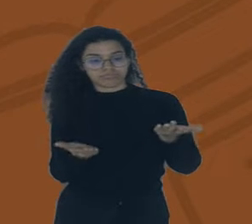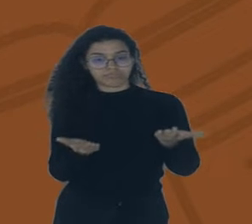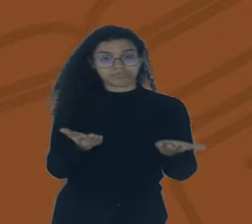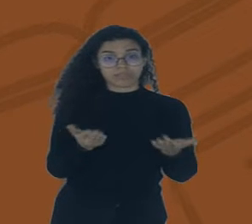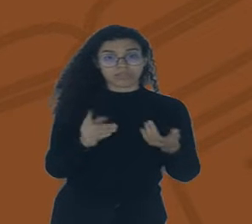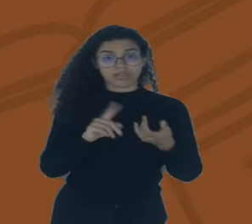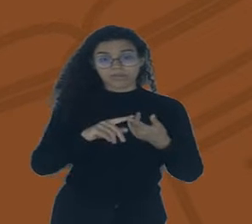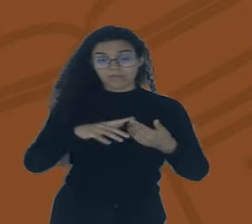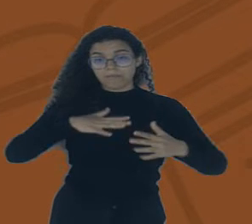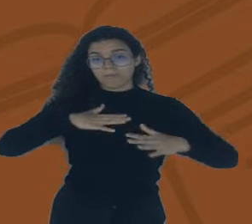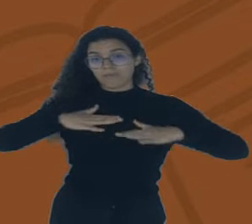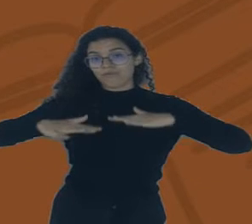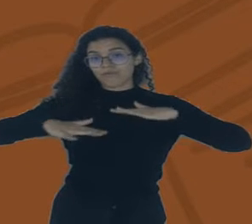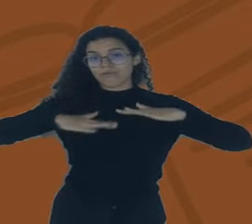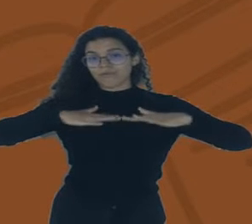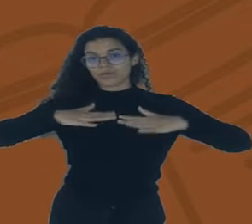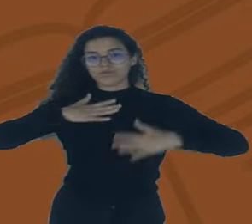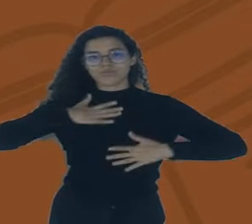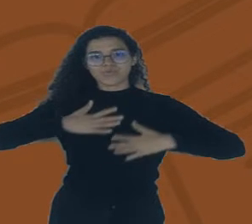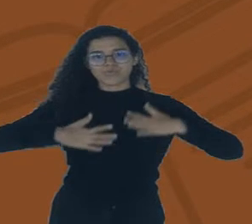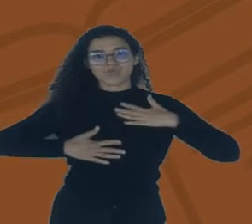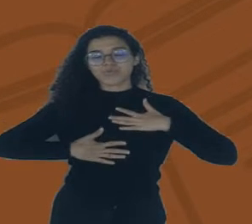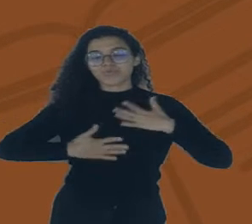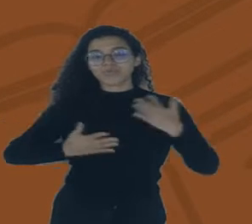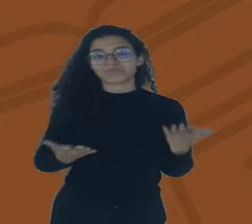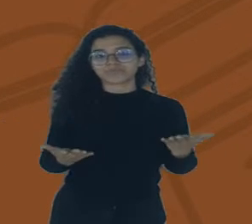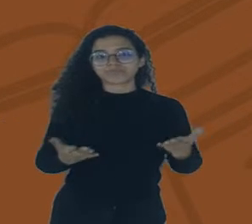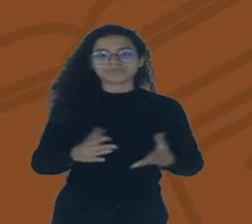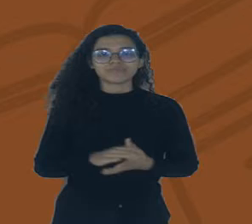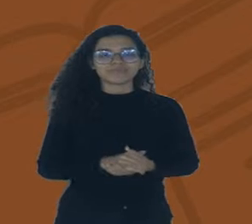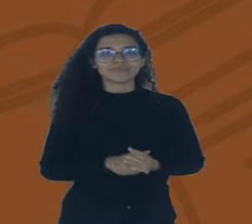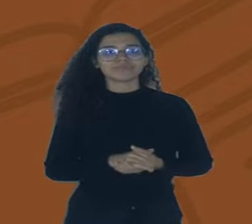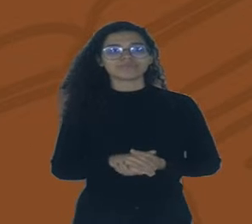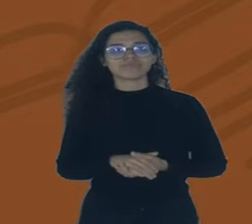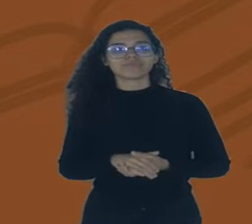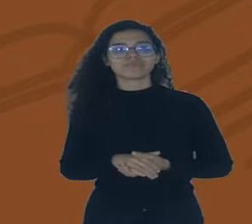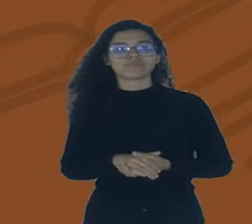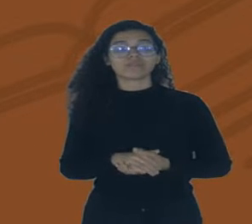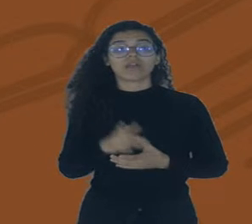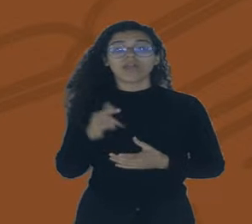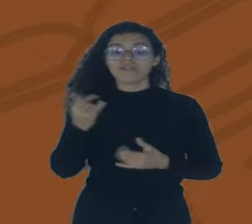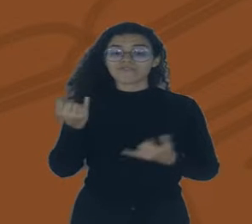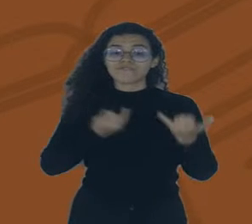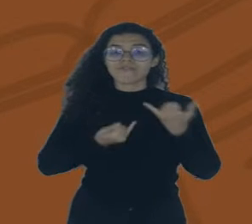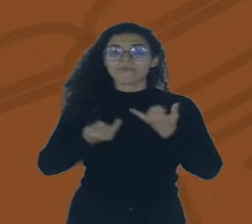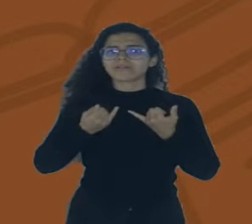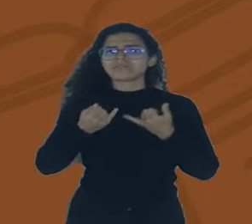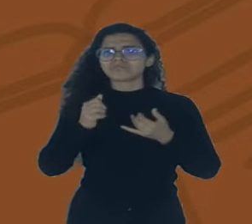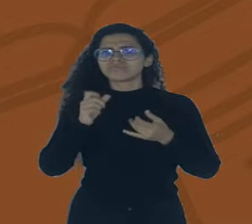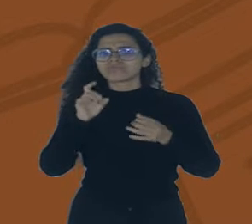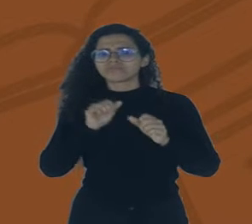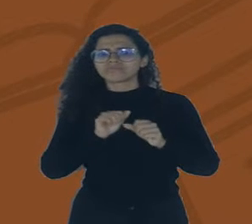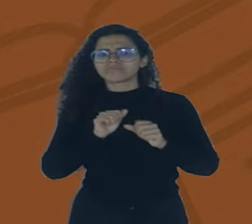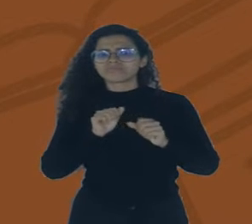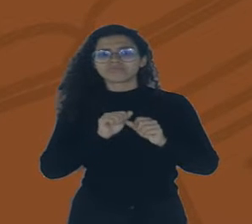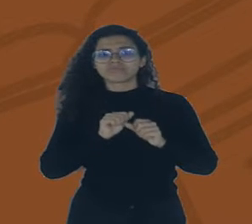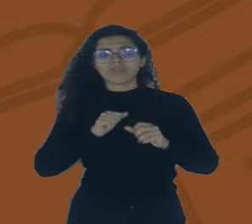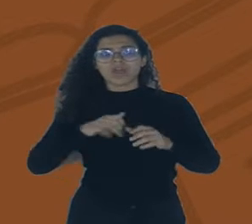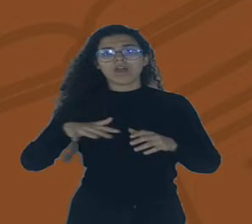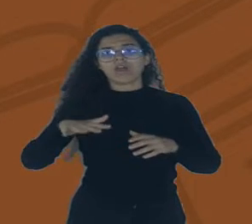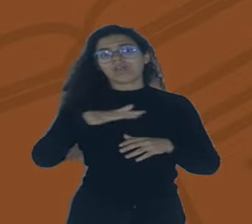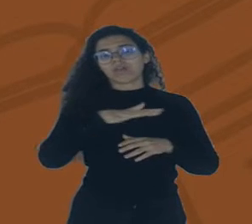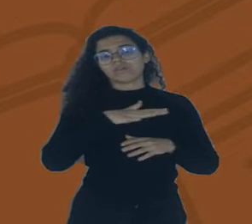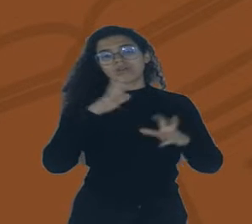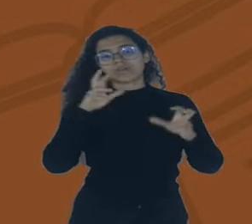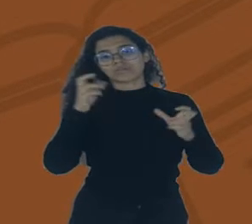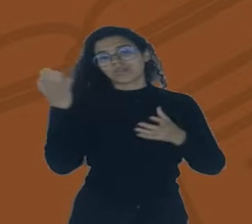movimentos do nosso corpo, dentre outros. Então essas são algumas informações gerais sobre a nossa última aula, sobre o sistema nervoso,